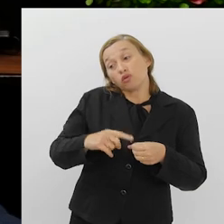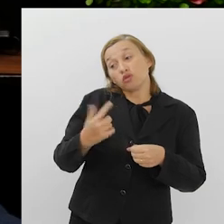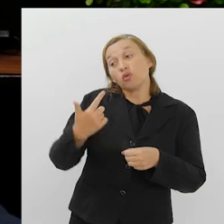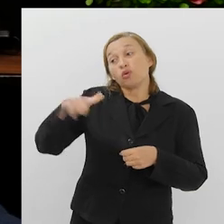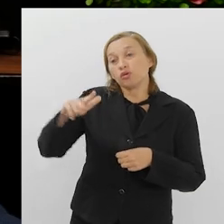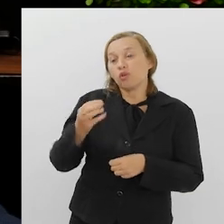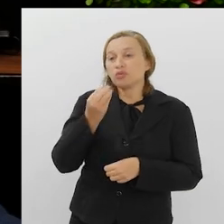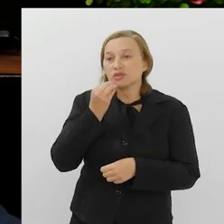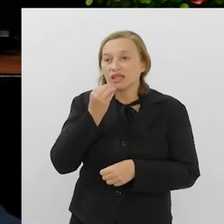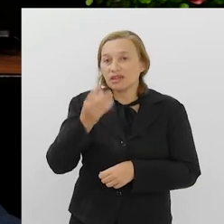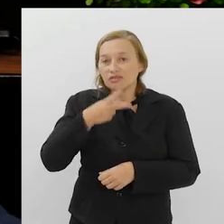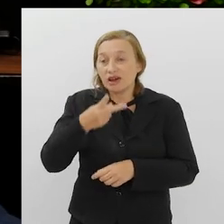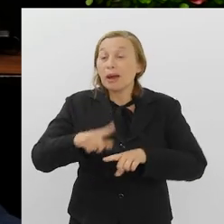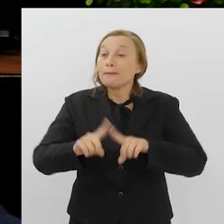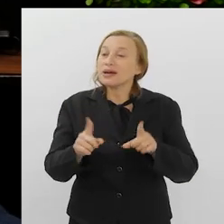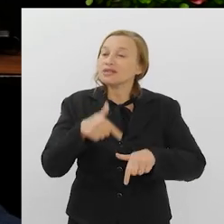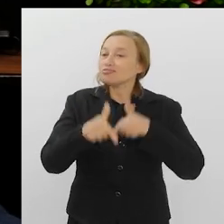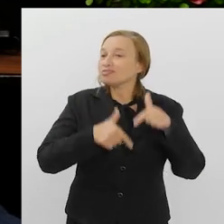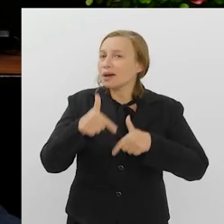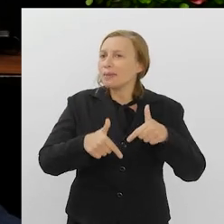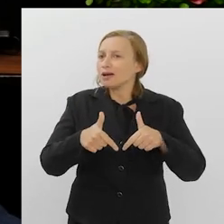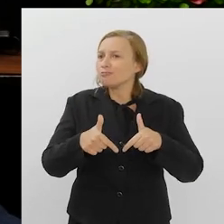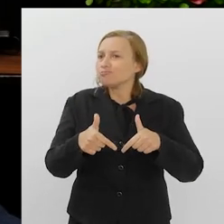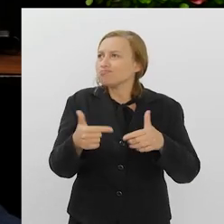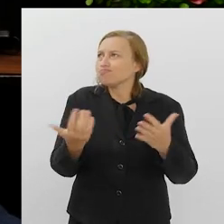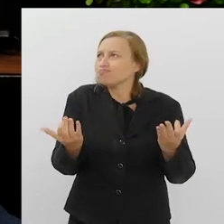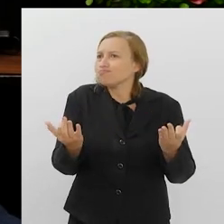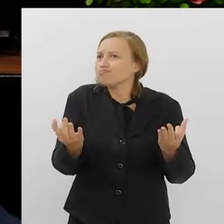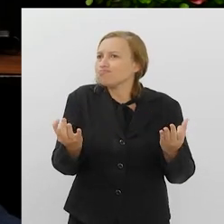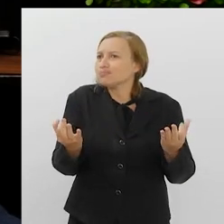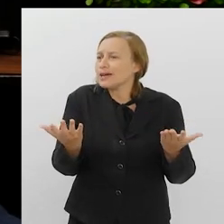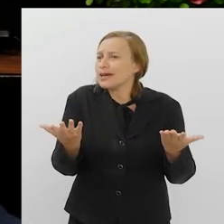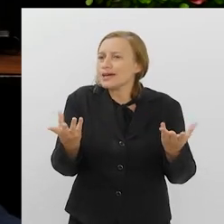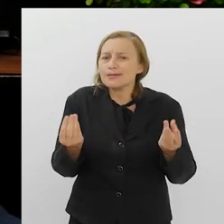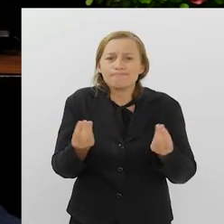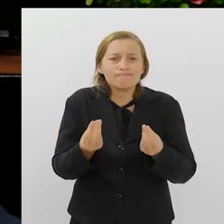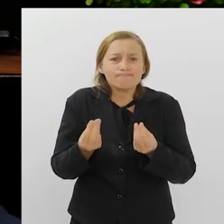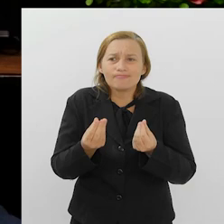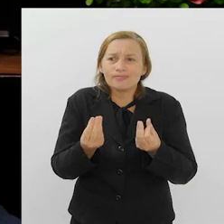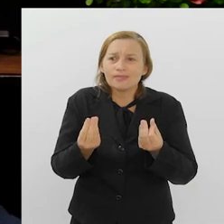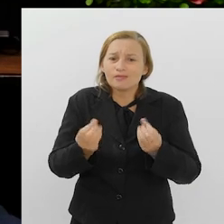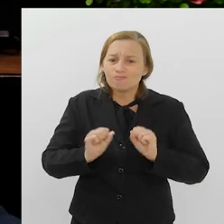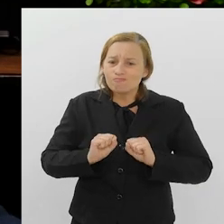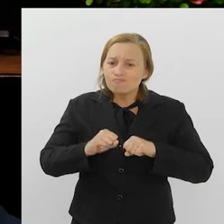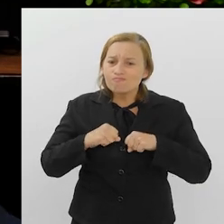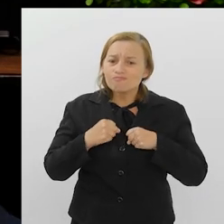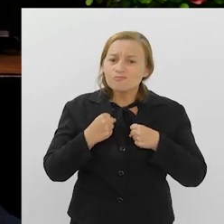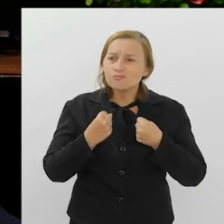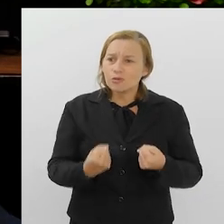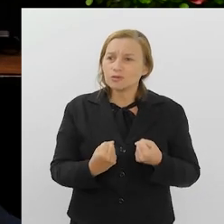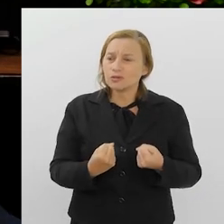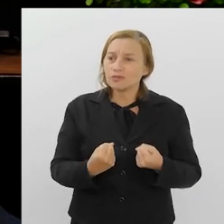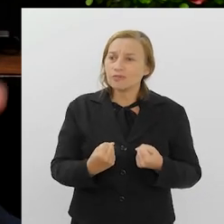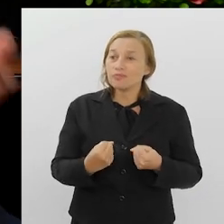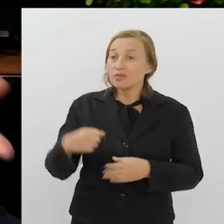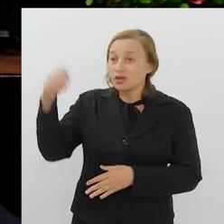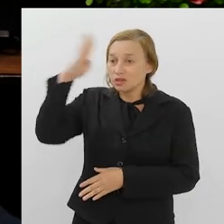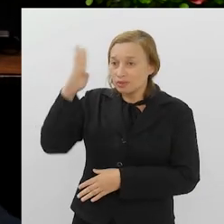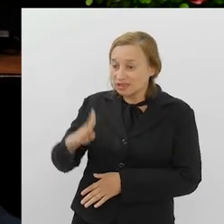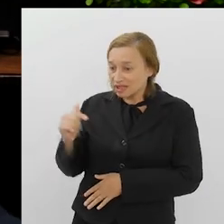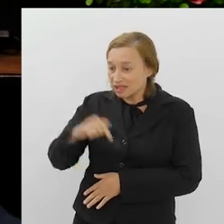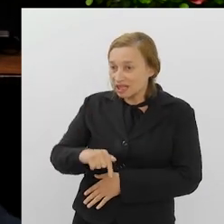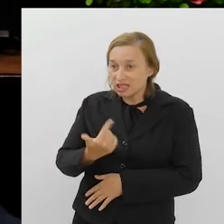dizer mas e é um trabalho deles assim bastante eh eh dedicado e os